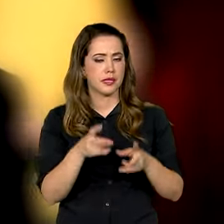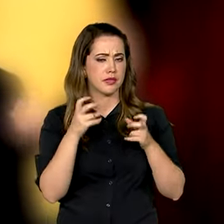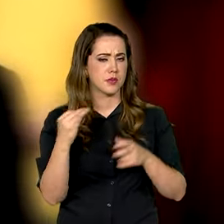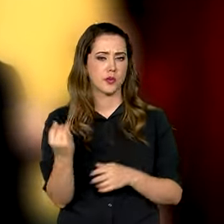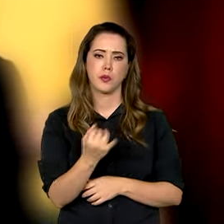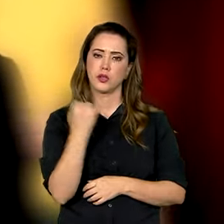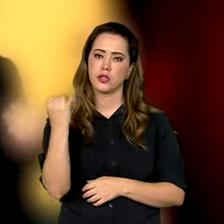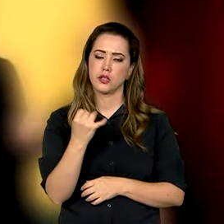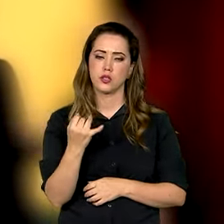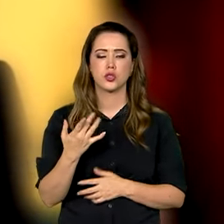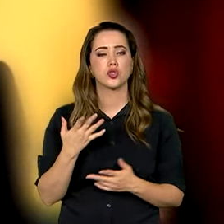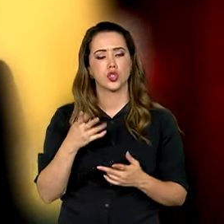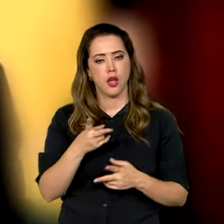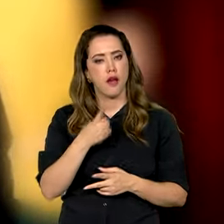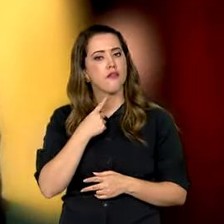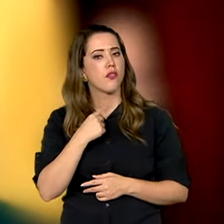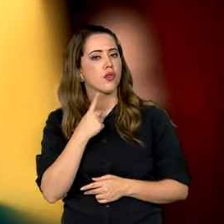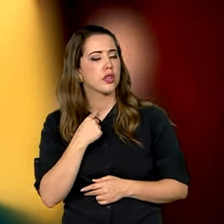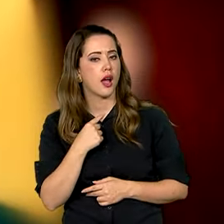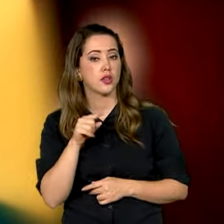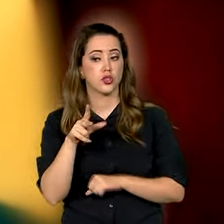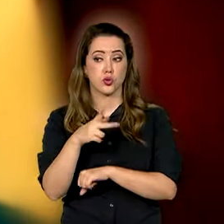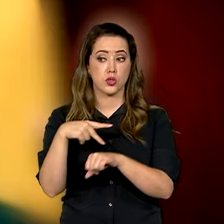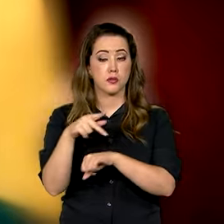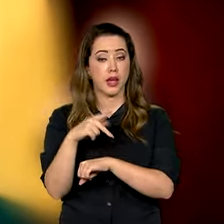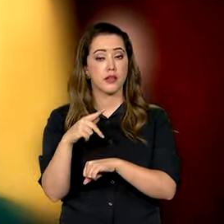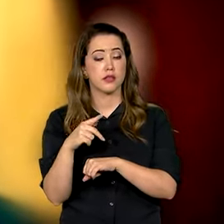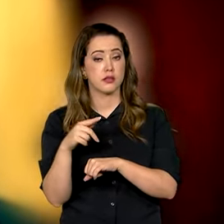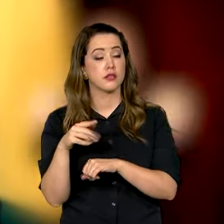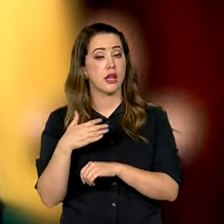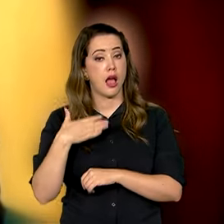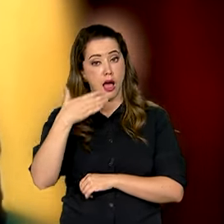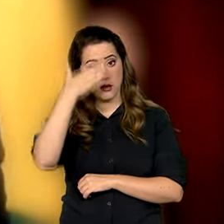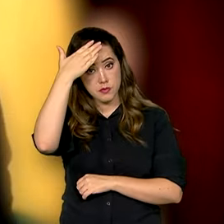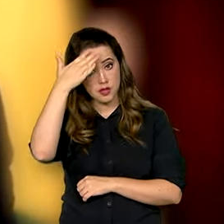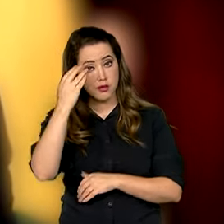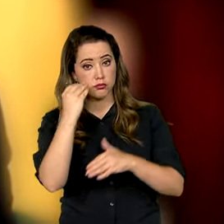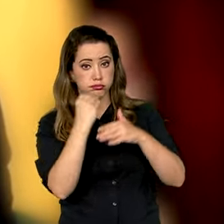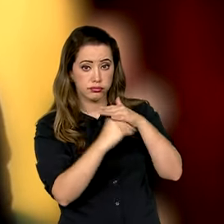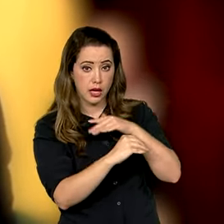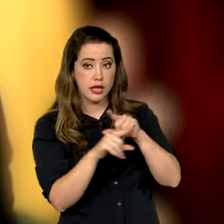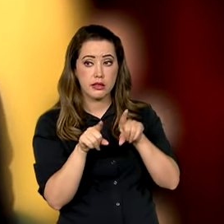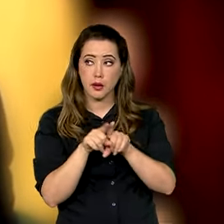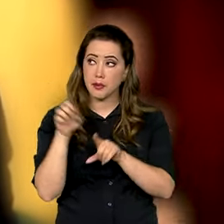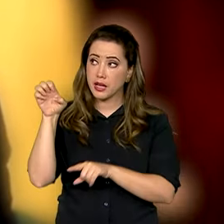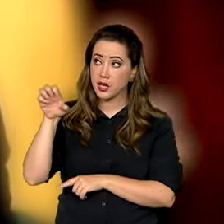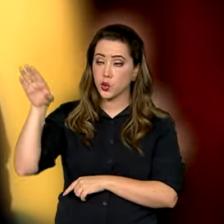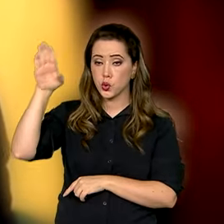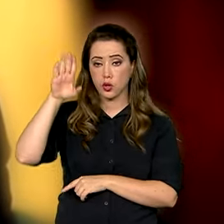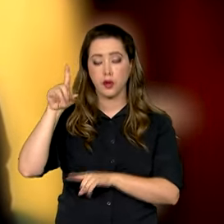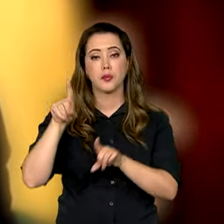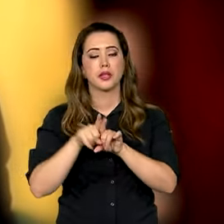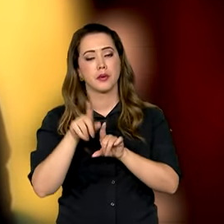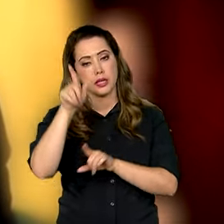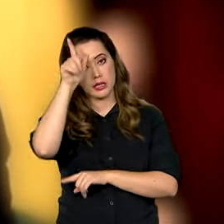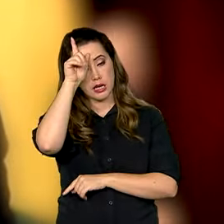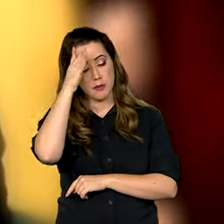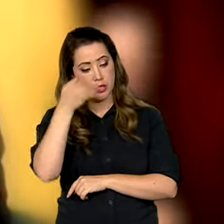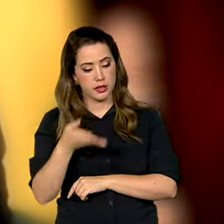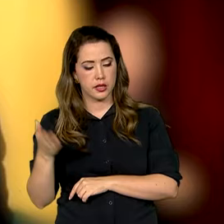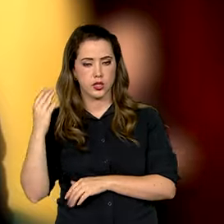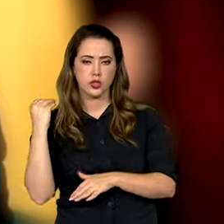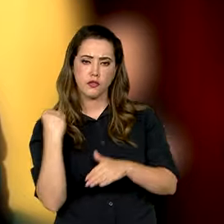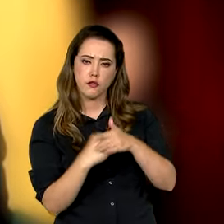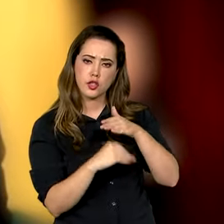percepção, a vontade, não só dos países árabes, como aqui na Europa, aqui em Berlim, na Alemanha,